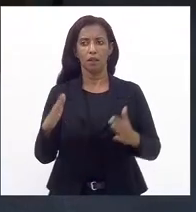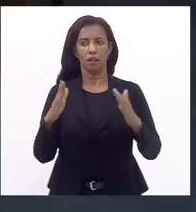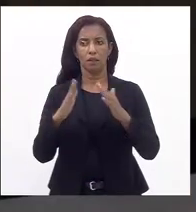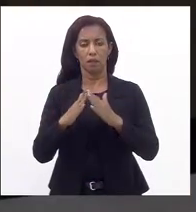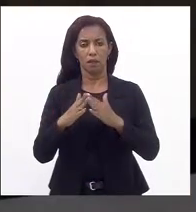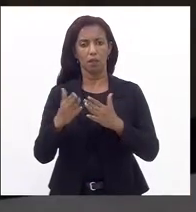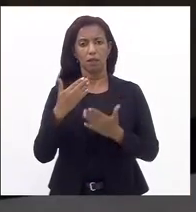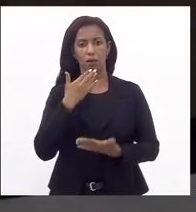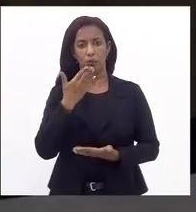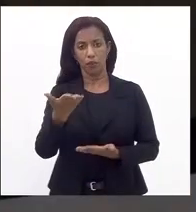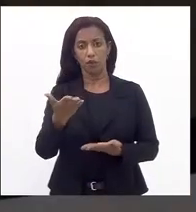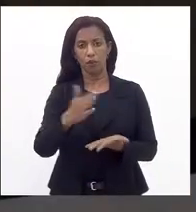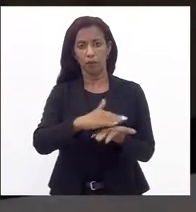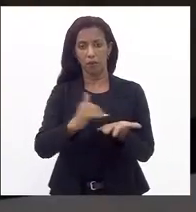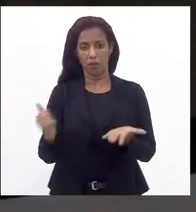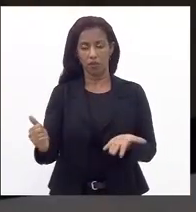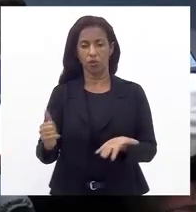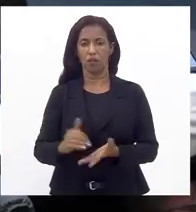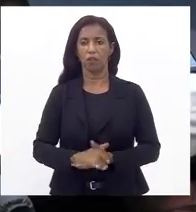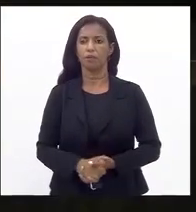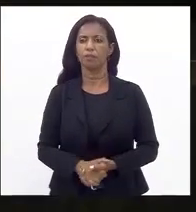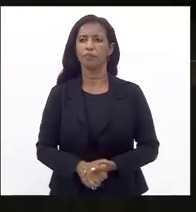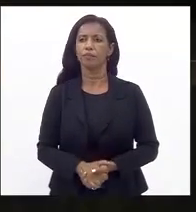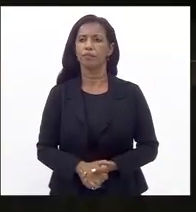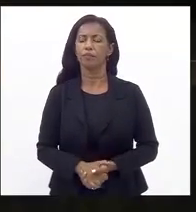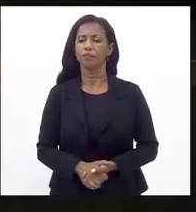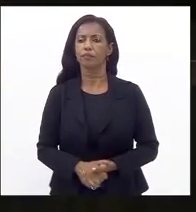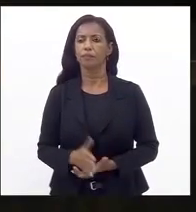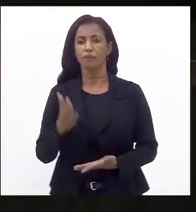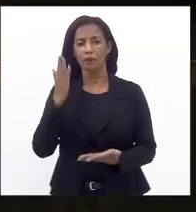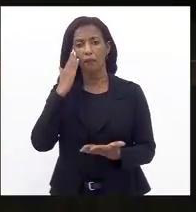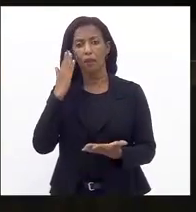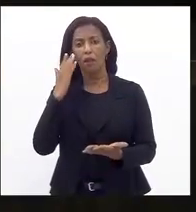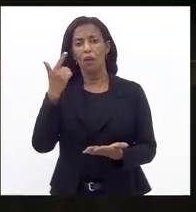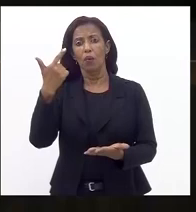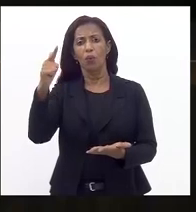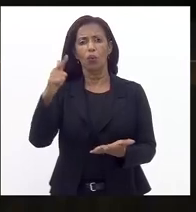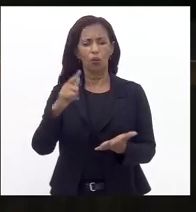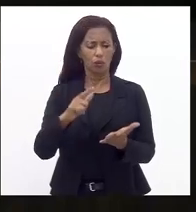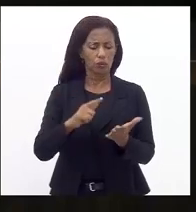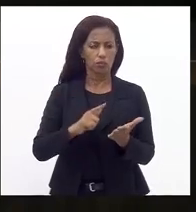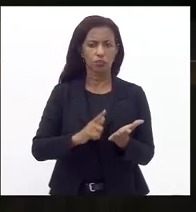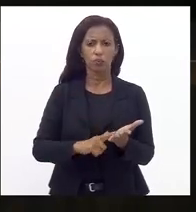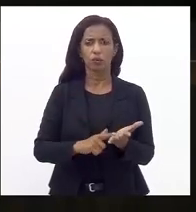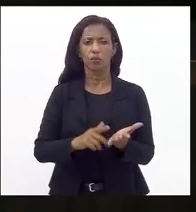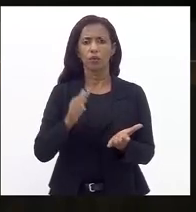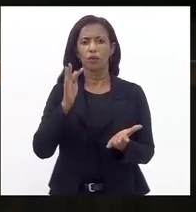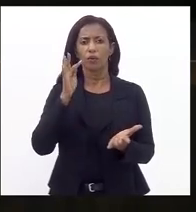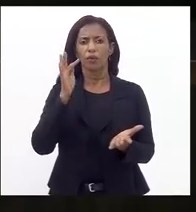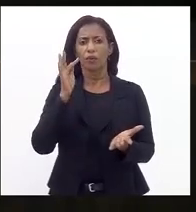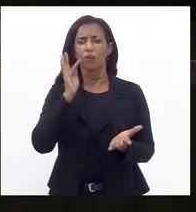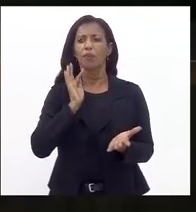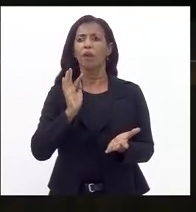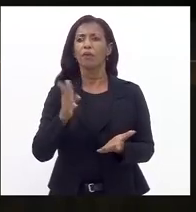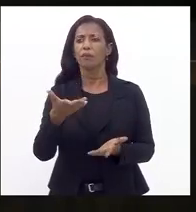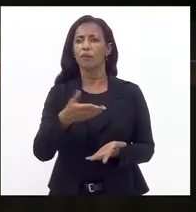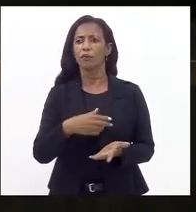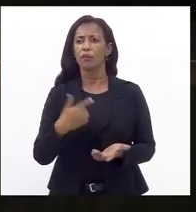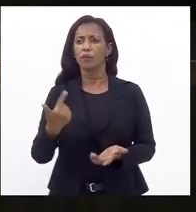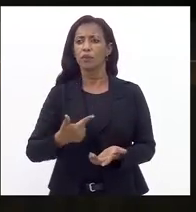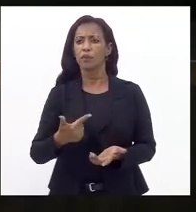casa por isso solicita a retirada destaque por exemplo agora quero saber da outro destaque o deputado Flávio deputada